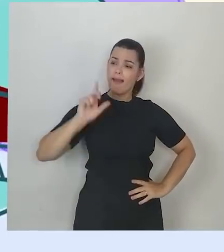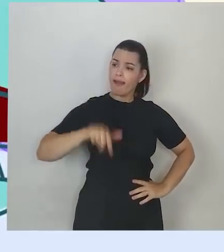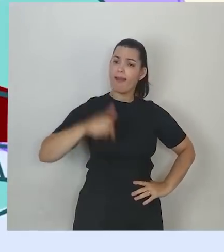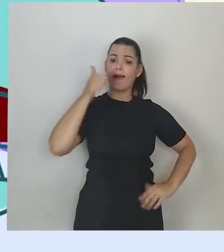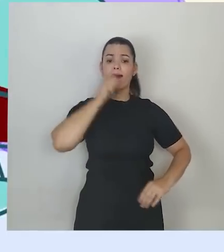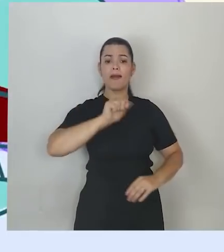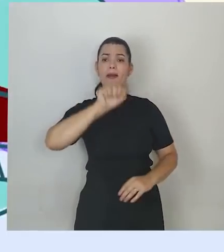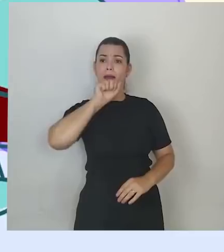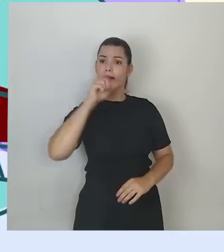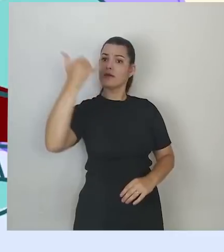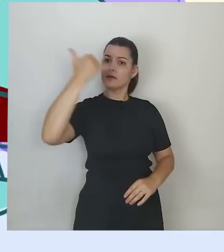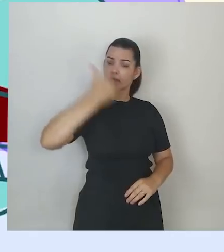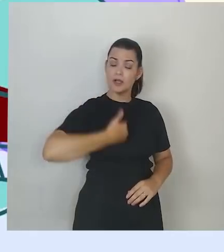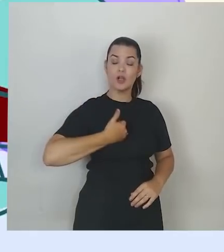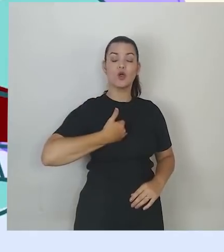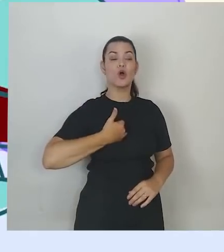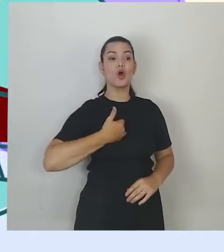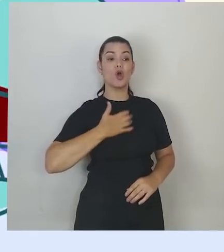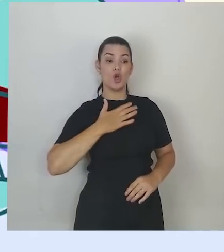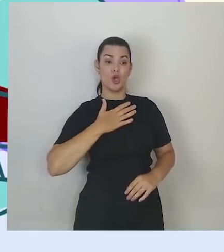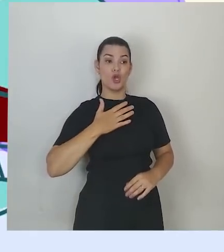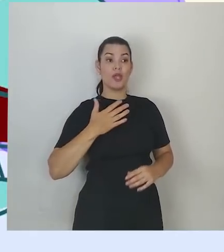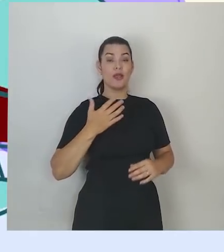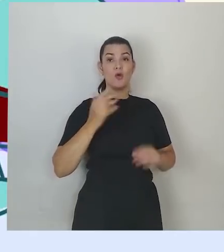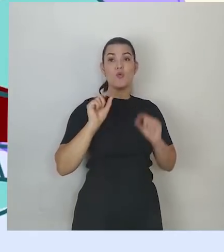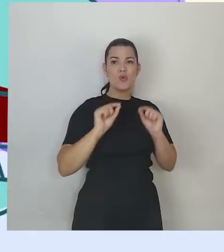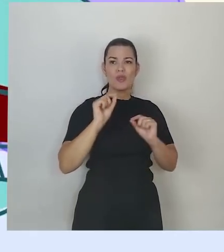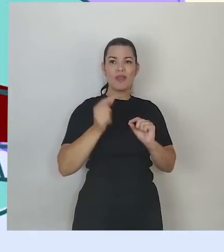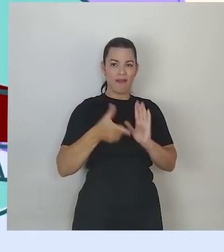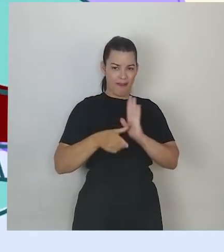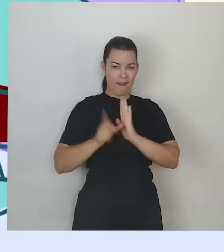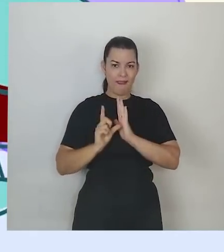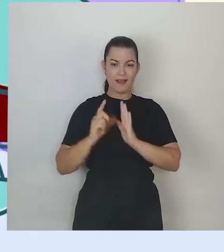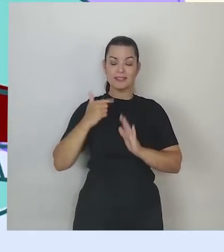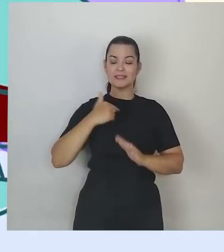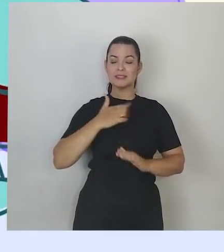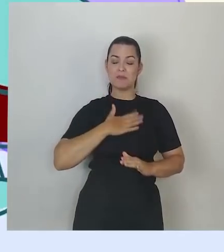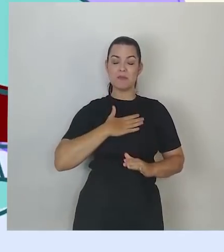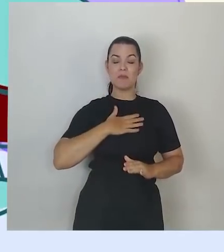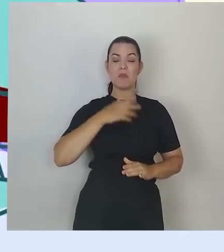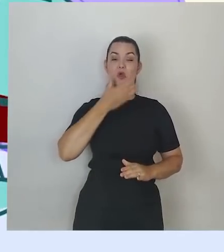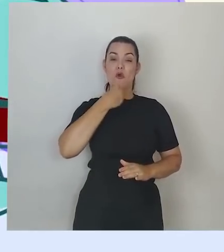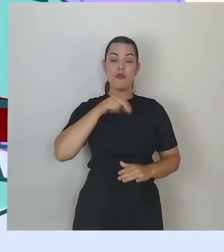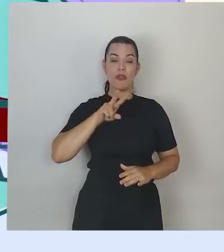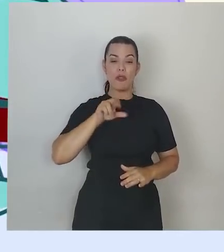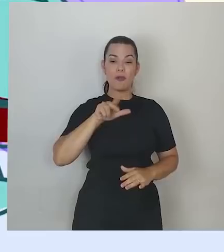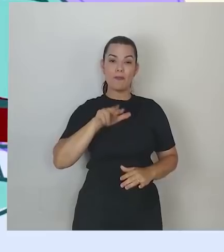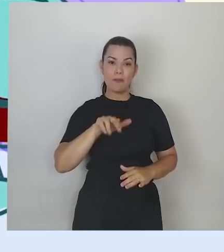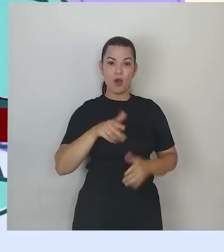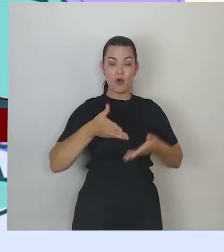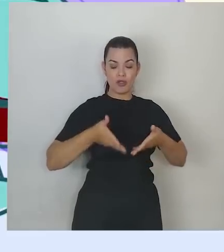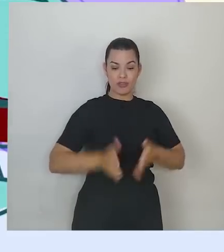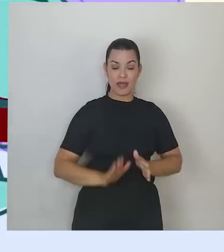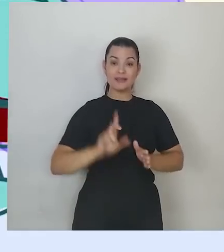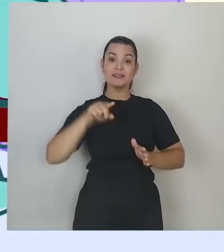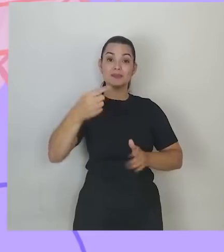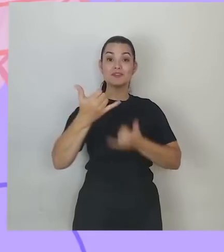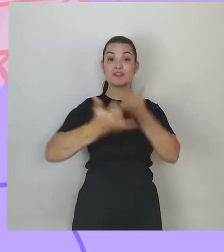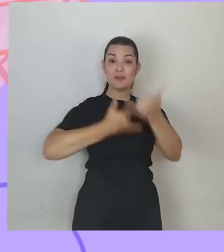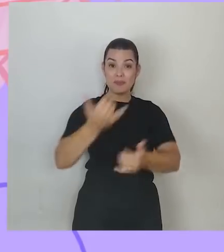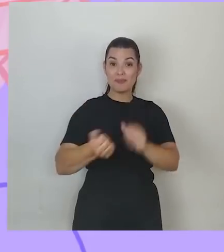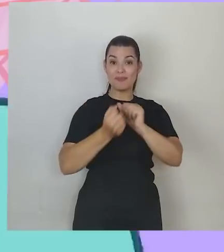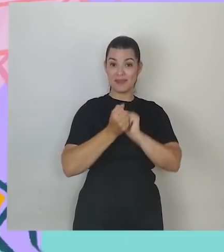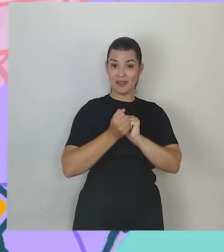A mamãe falou que eu ia ganhar um irmãozinho que ia brincar comigo e ele não sabe brincar.